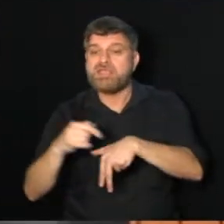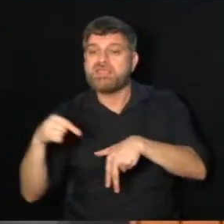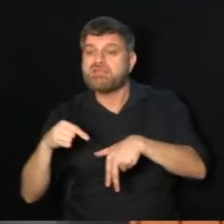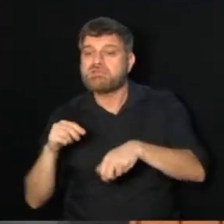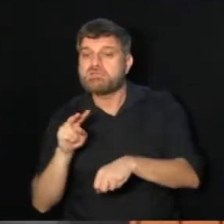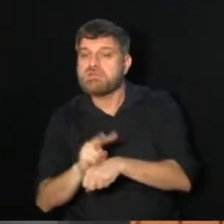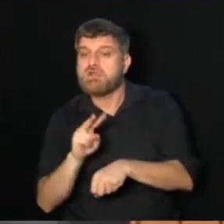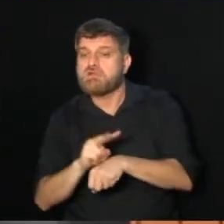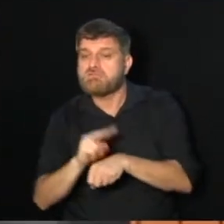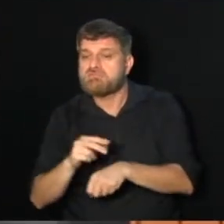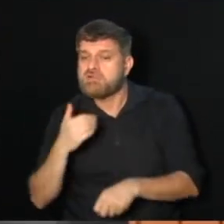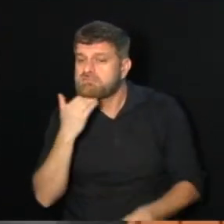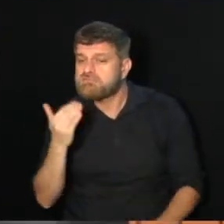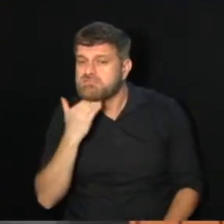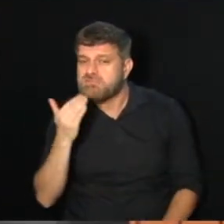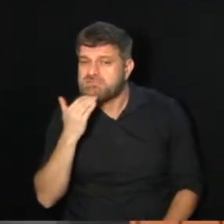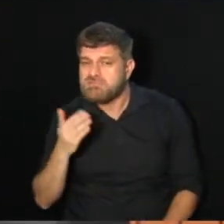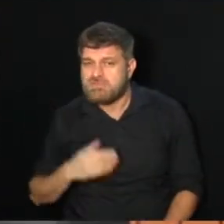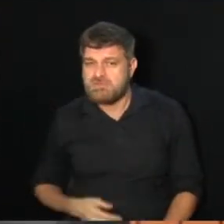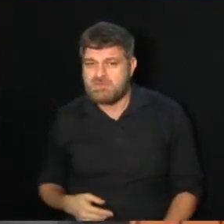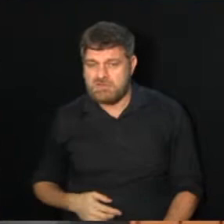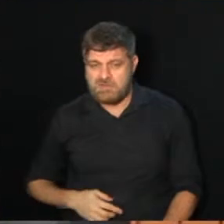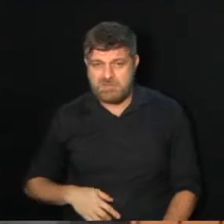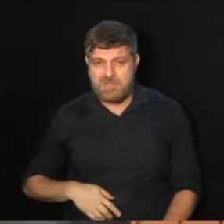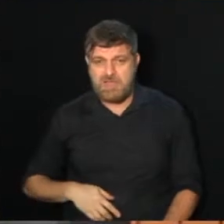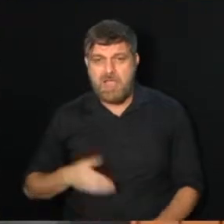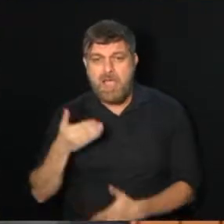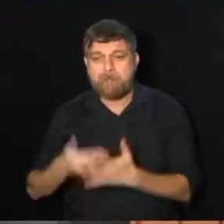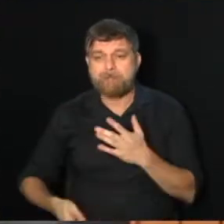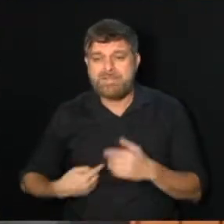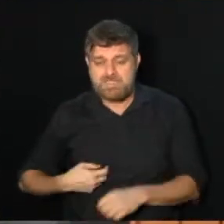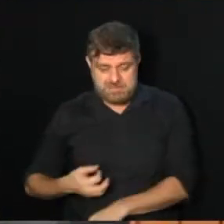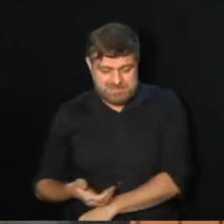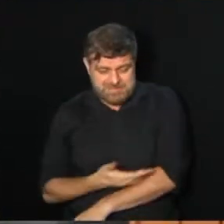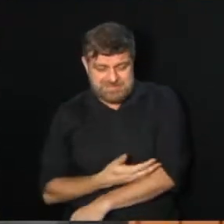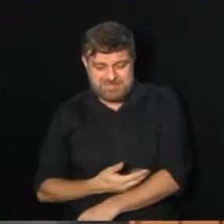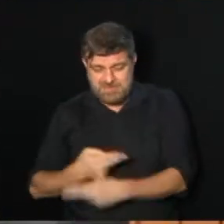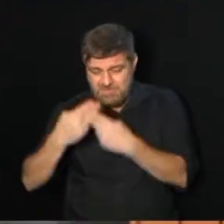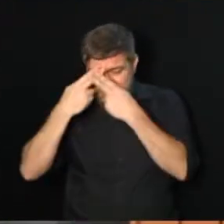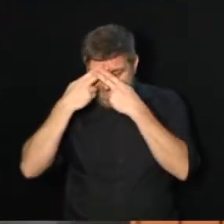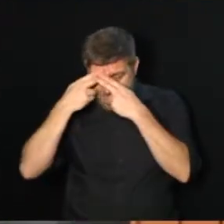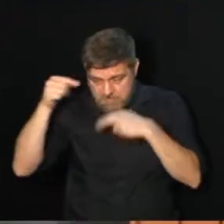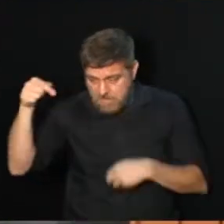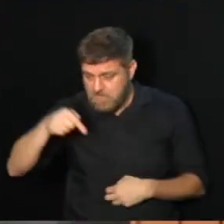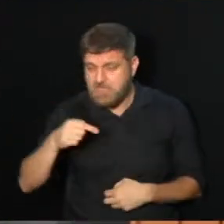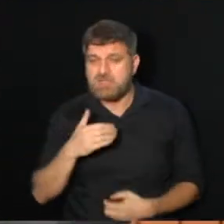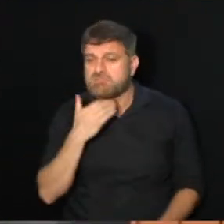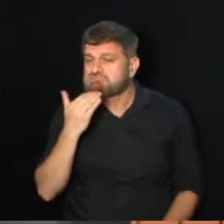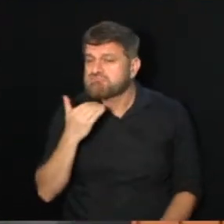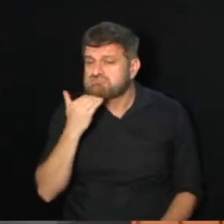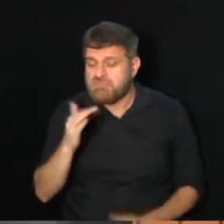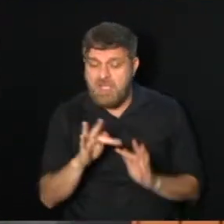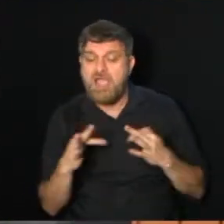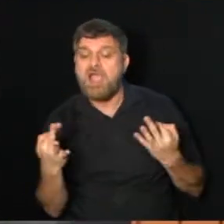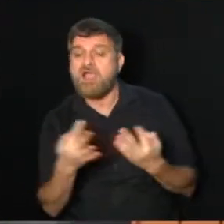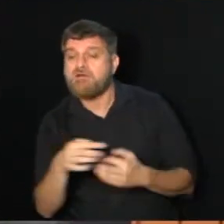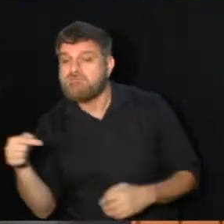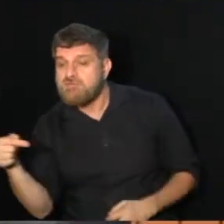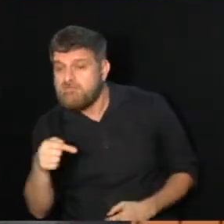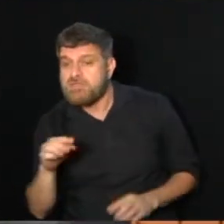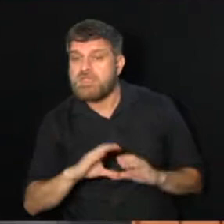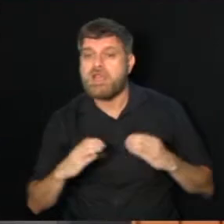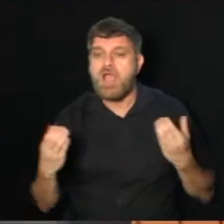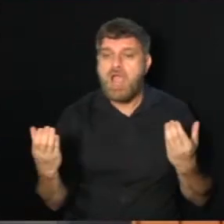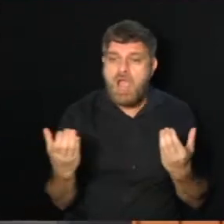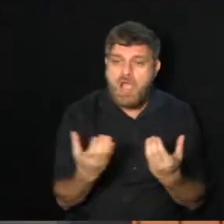Quais os danos que ela sofreu, materiais e emocionais e psíquicos? O que isso refletiu na família dela, na comunidade